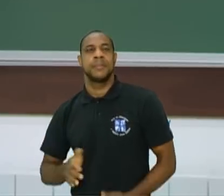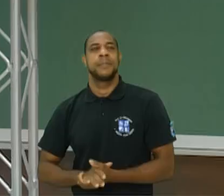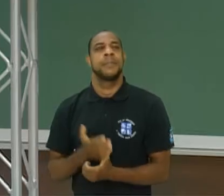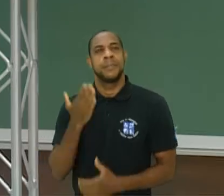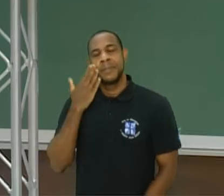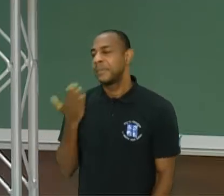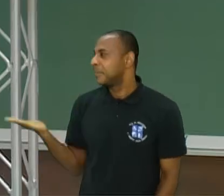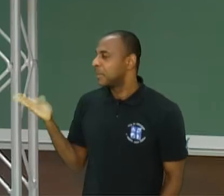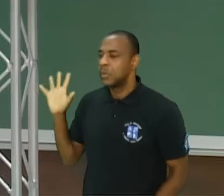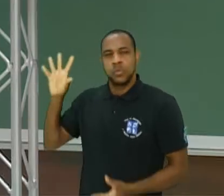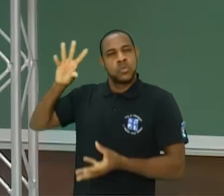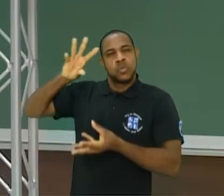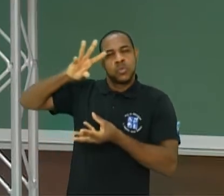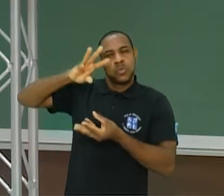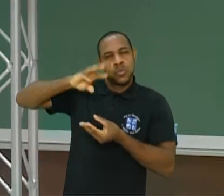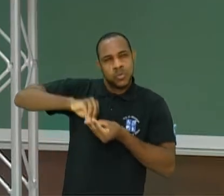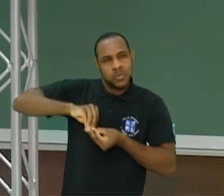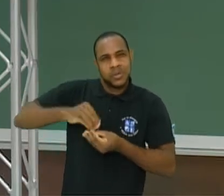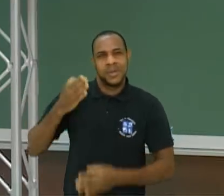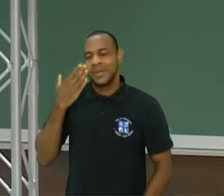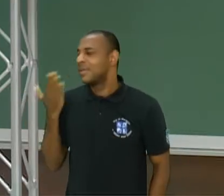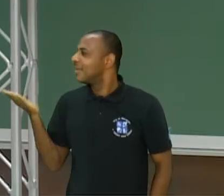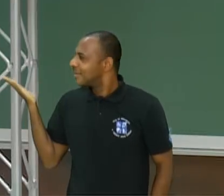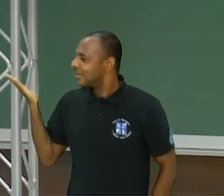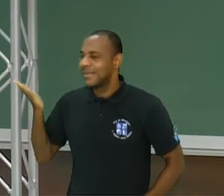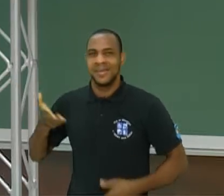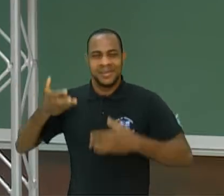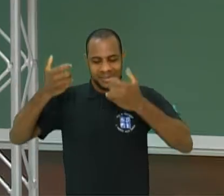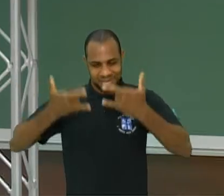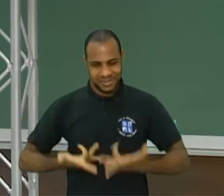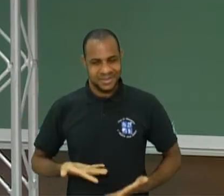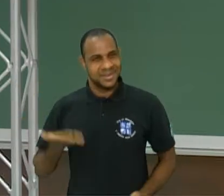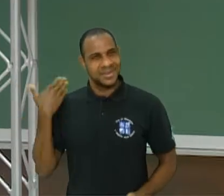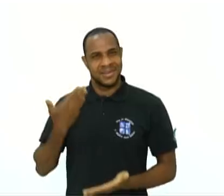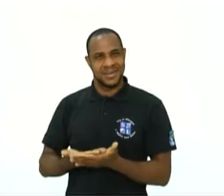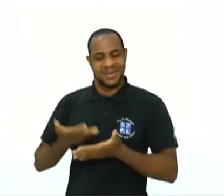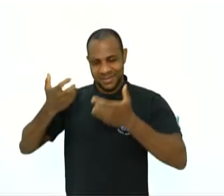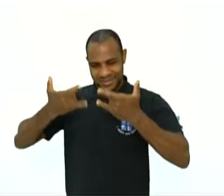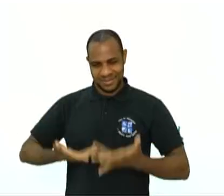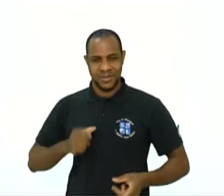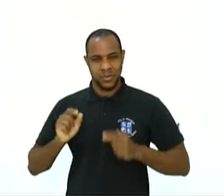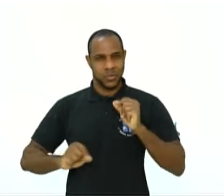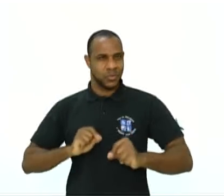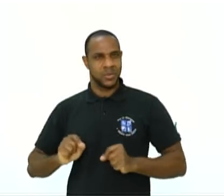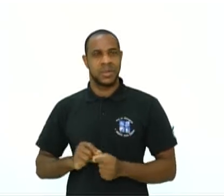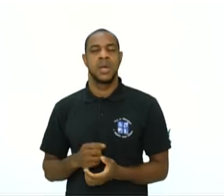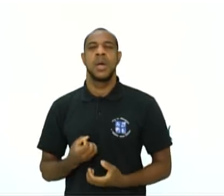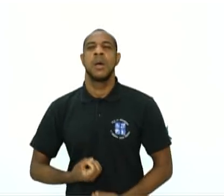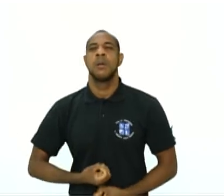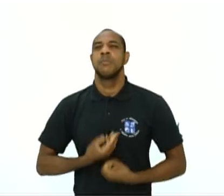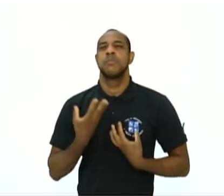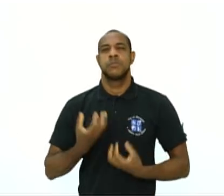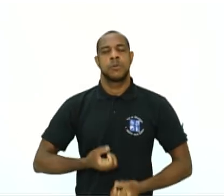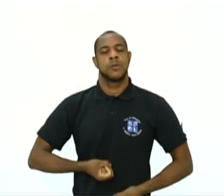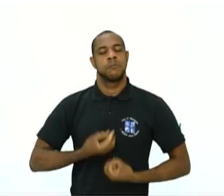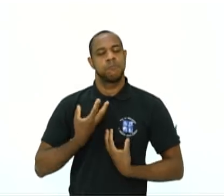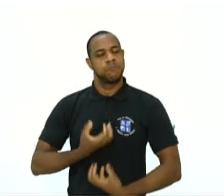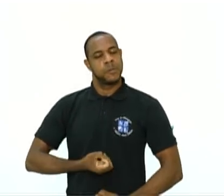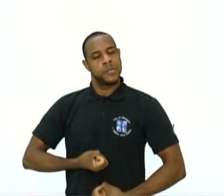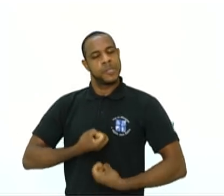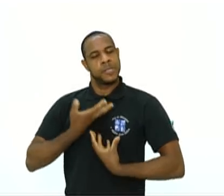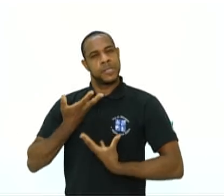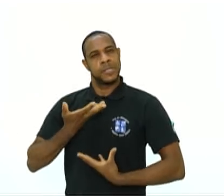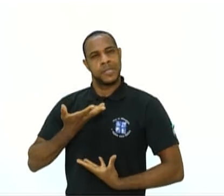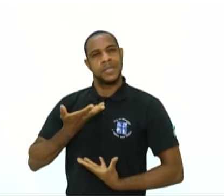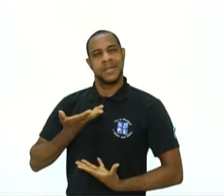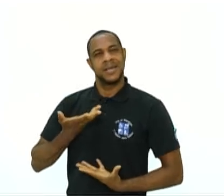Então, retomando, né, o que a gente viu na aula anterior? Estão lembrados? Né? Poesia Sou Negro, né? A gente falou,